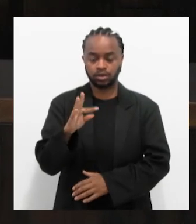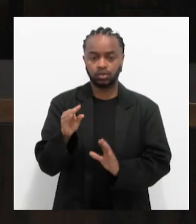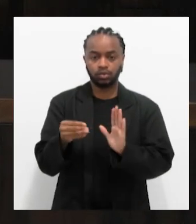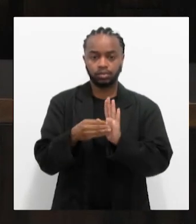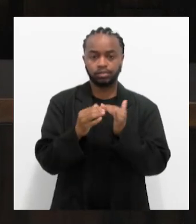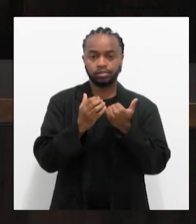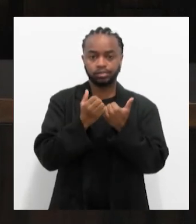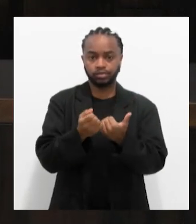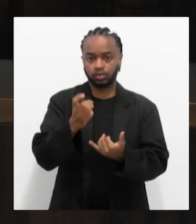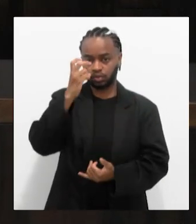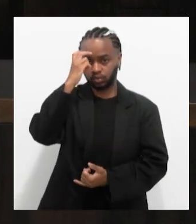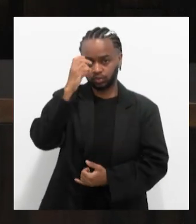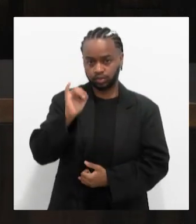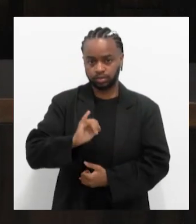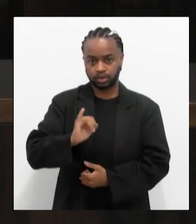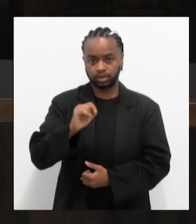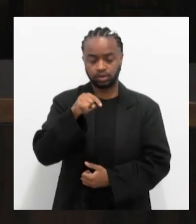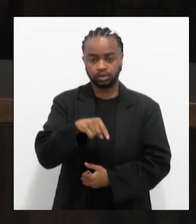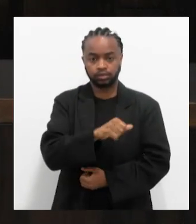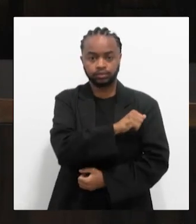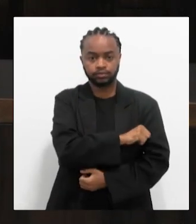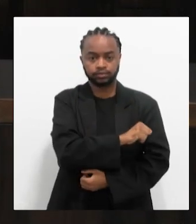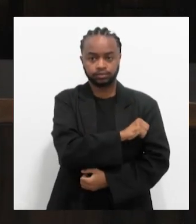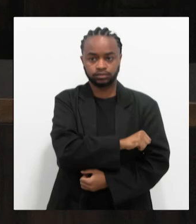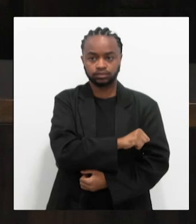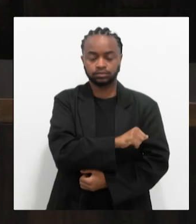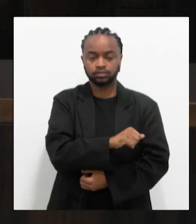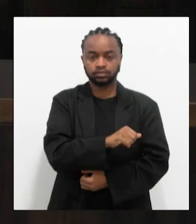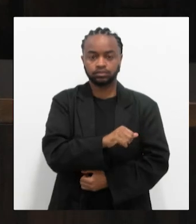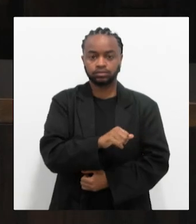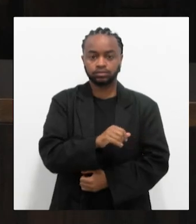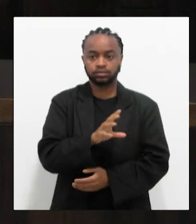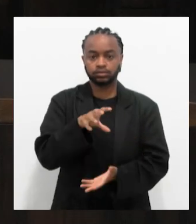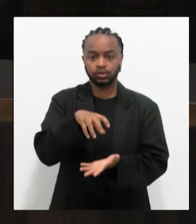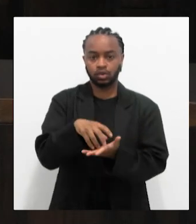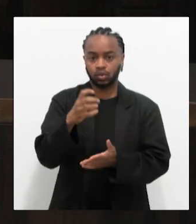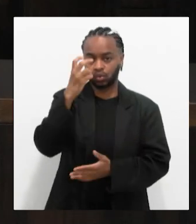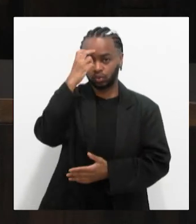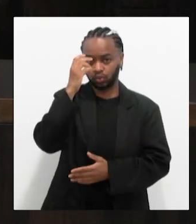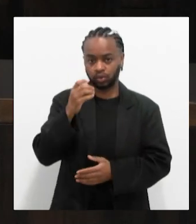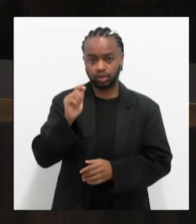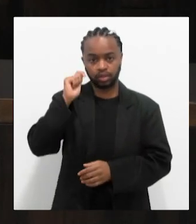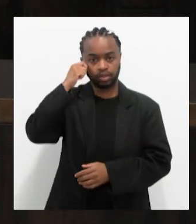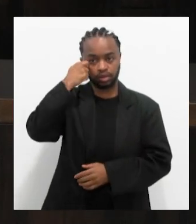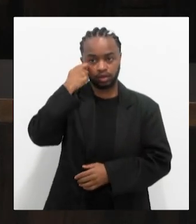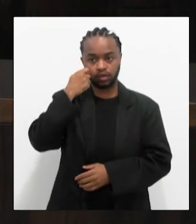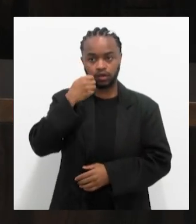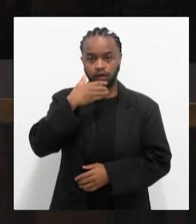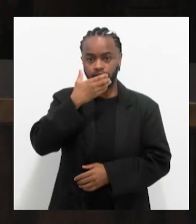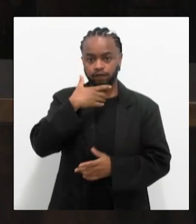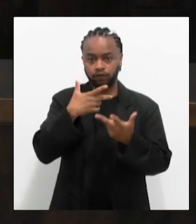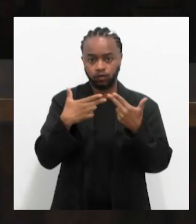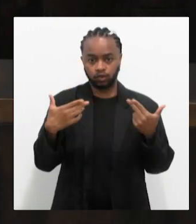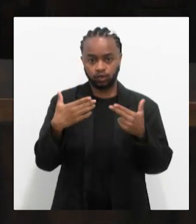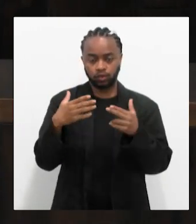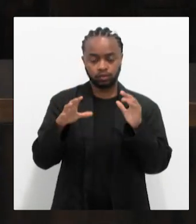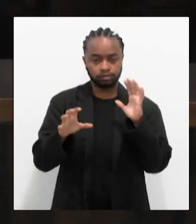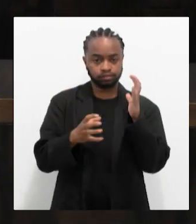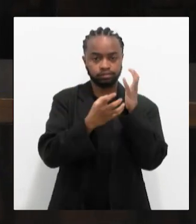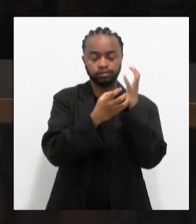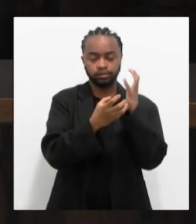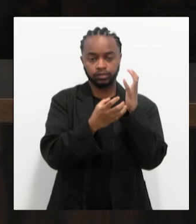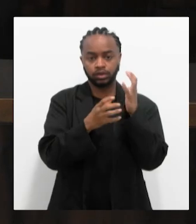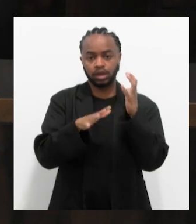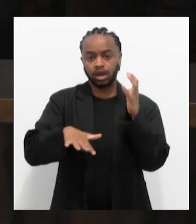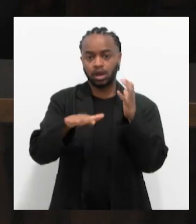patrimônio cultural e imaterial do Estado do Rio de Janeiro o Centro de Cultura Negra Fruta do Pé, localizado na